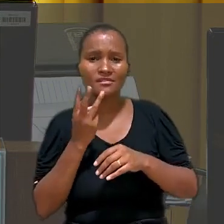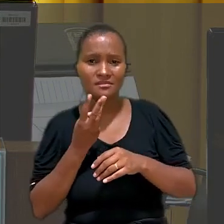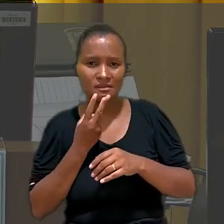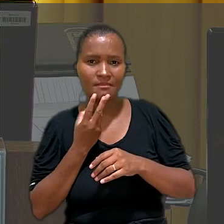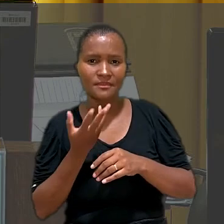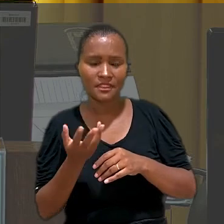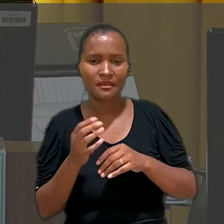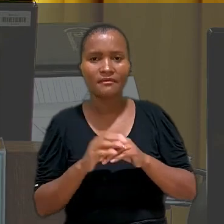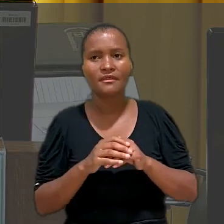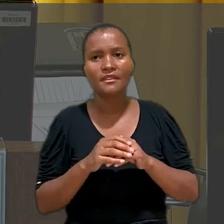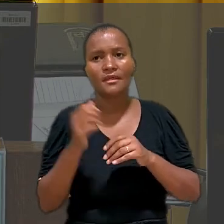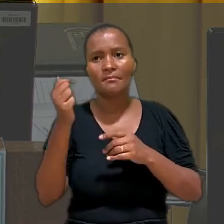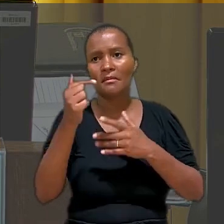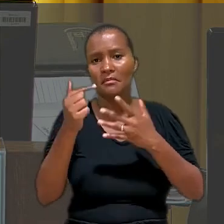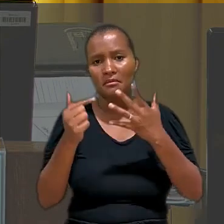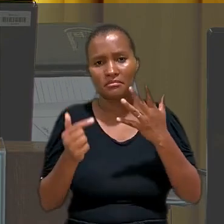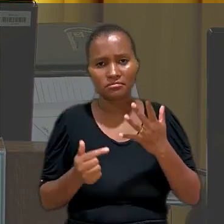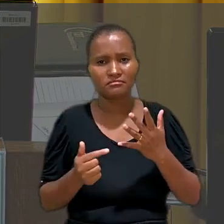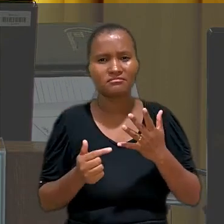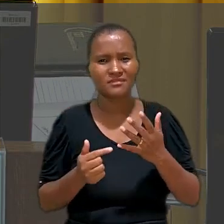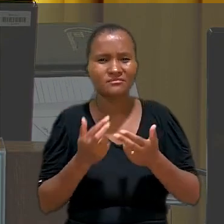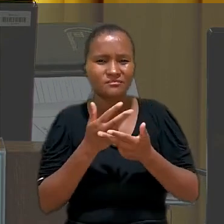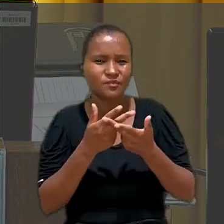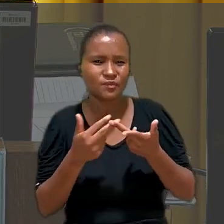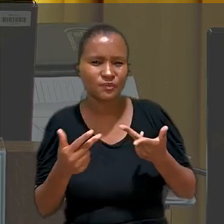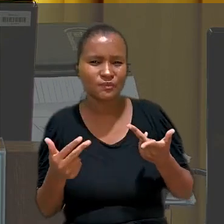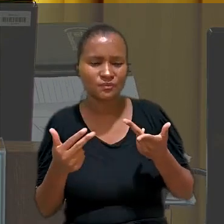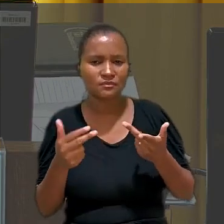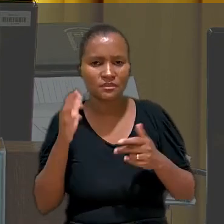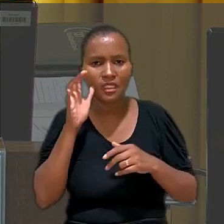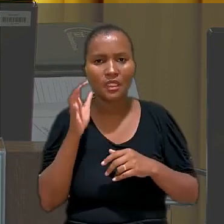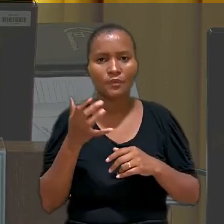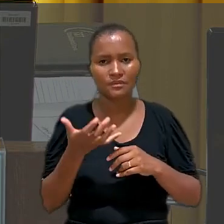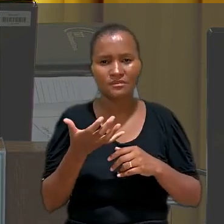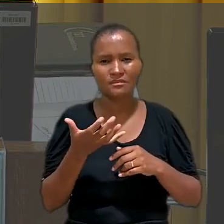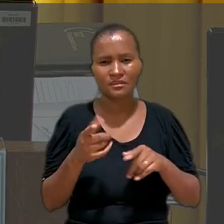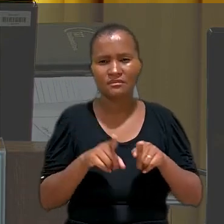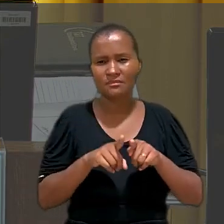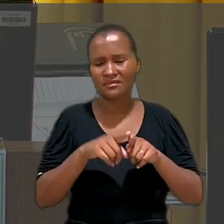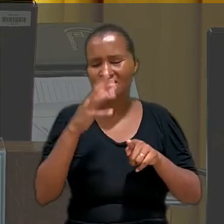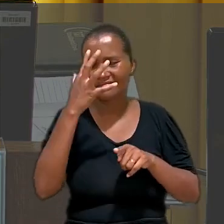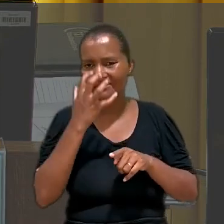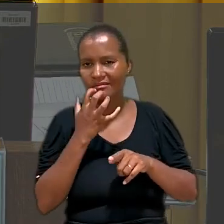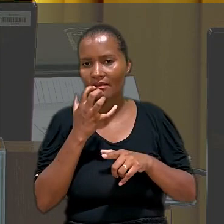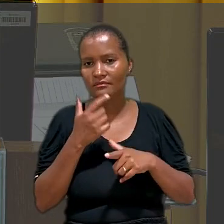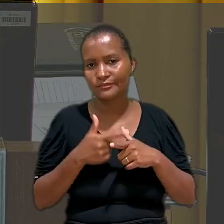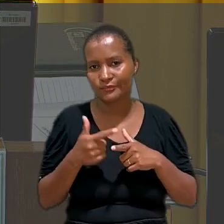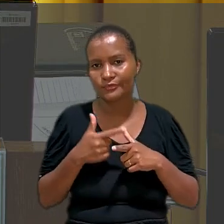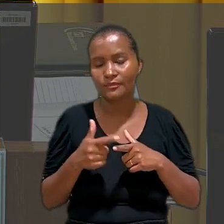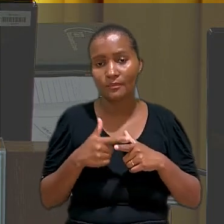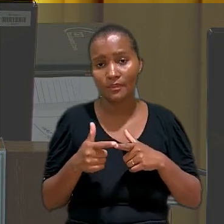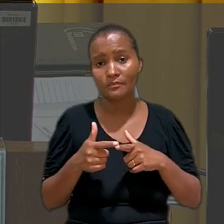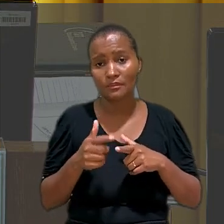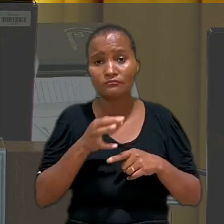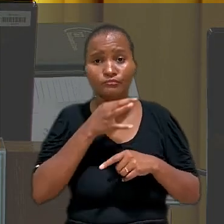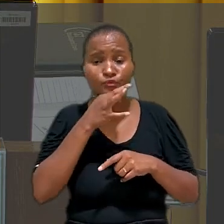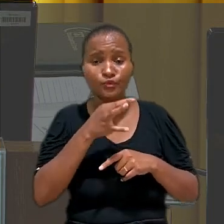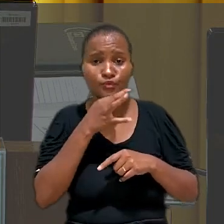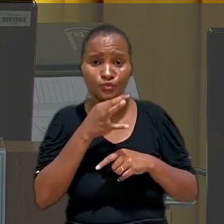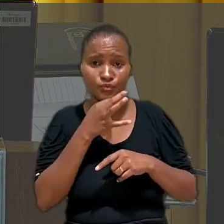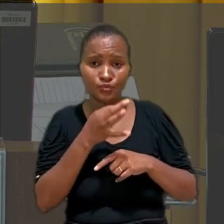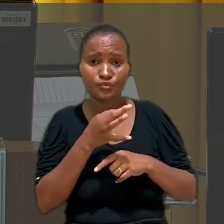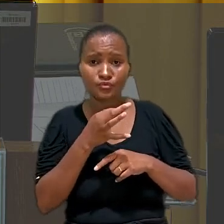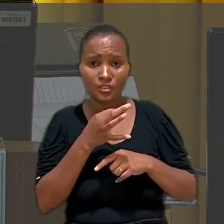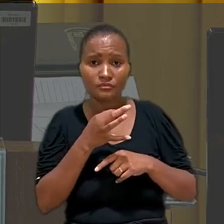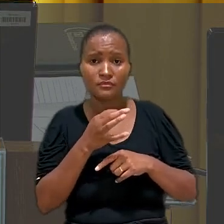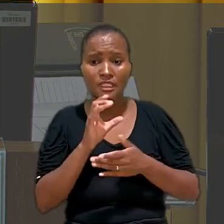funcional. Contudo, a respeito de toda essa questão da gravidade da conduta patronal, a seriedade dessas lesões morais,